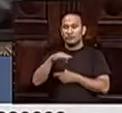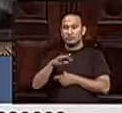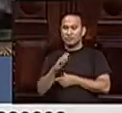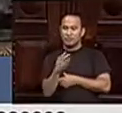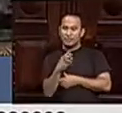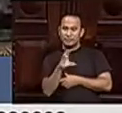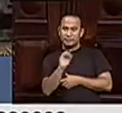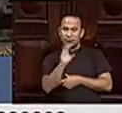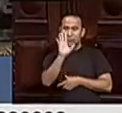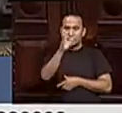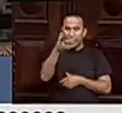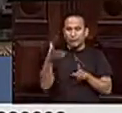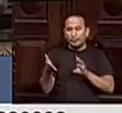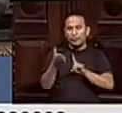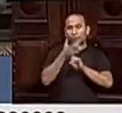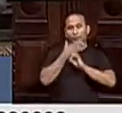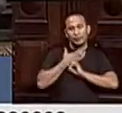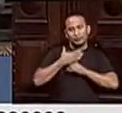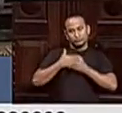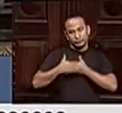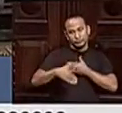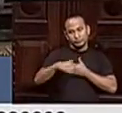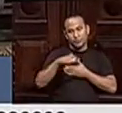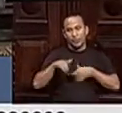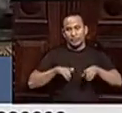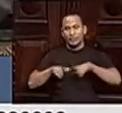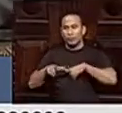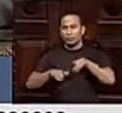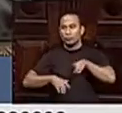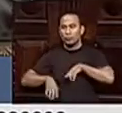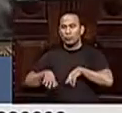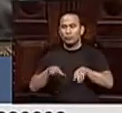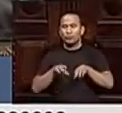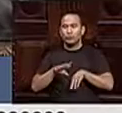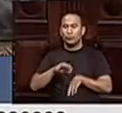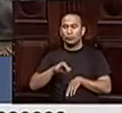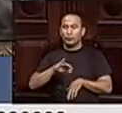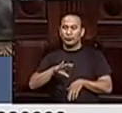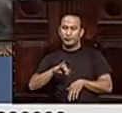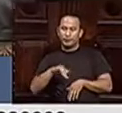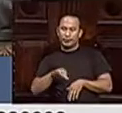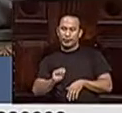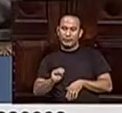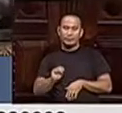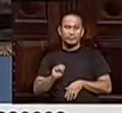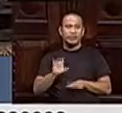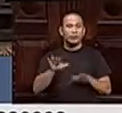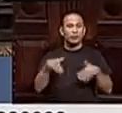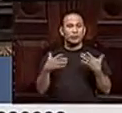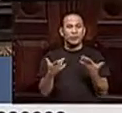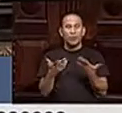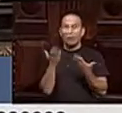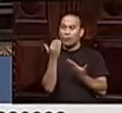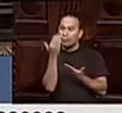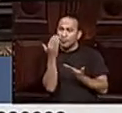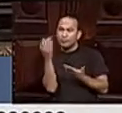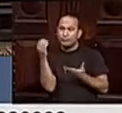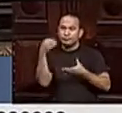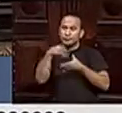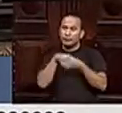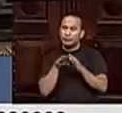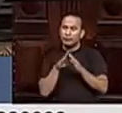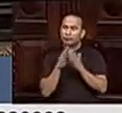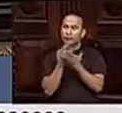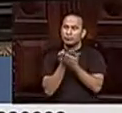protegem esses segmentos dos trabalhadores rurais, como, por exemplo, no caso da merenda escolar, onde